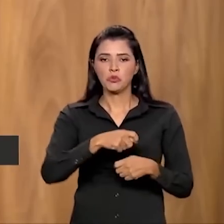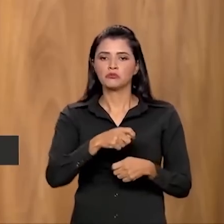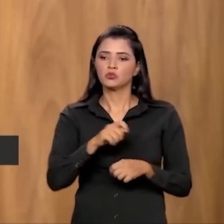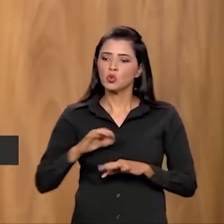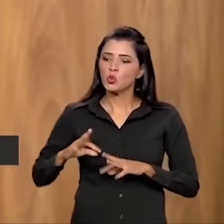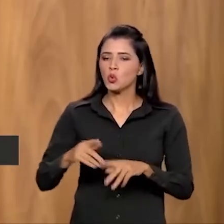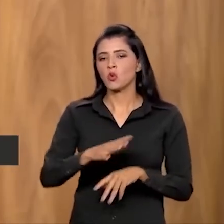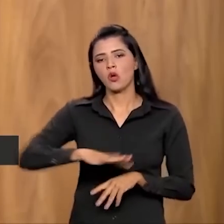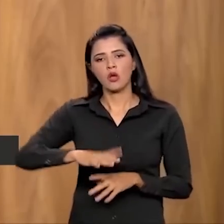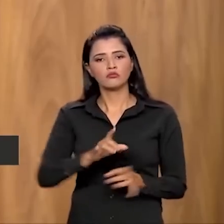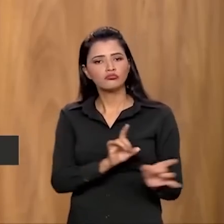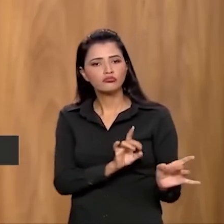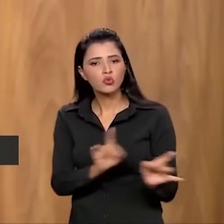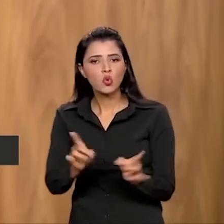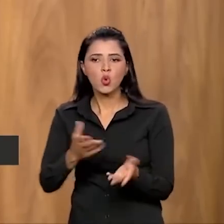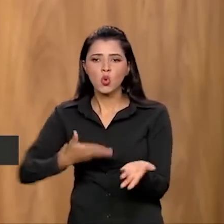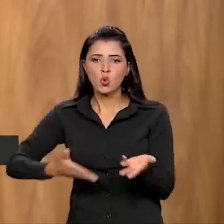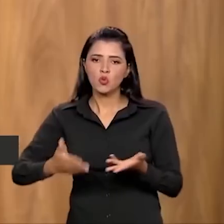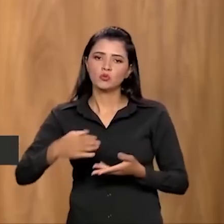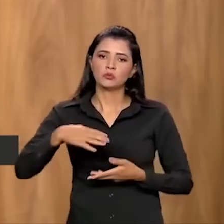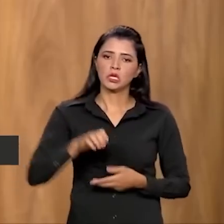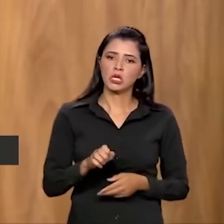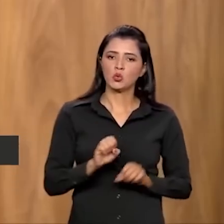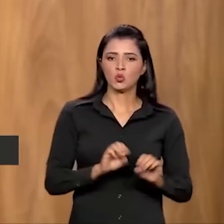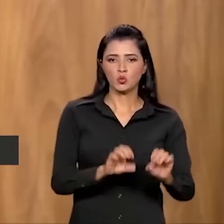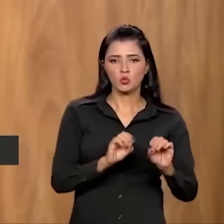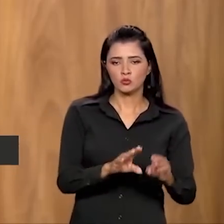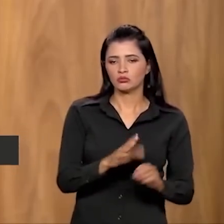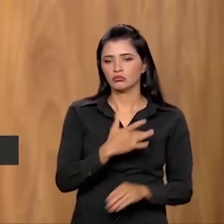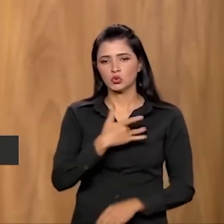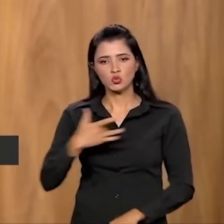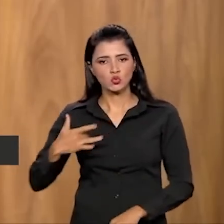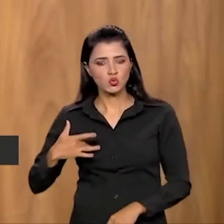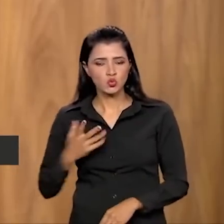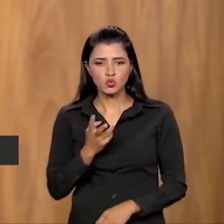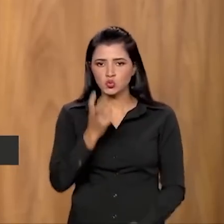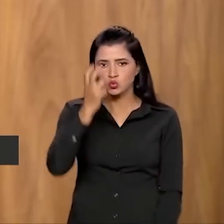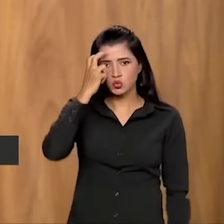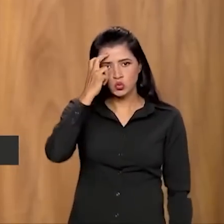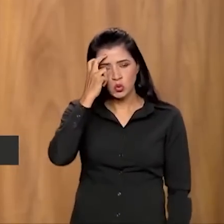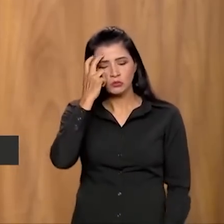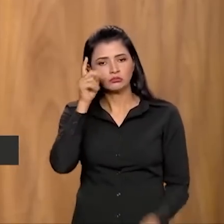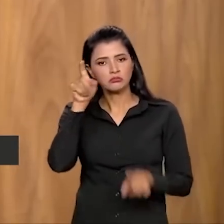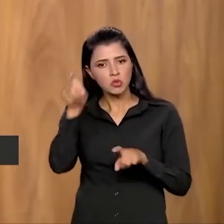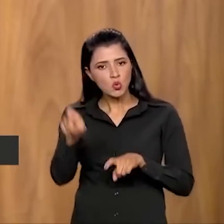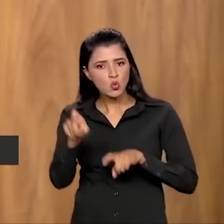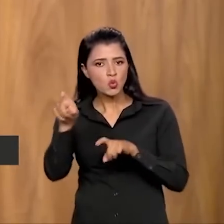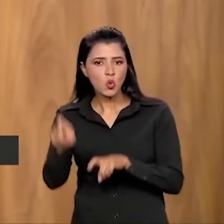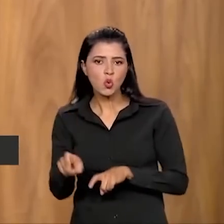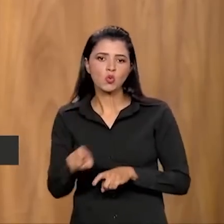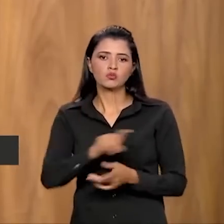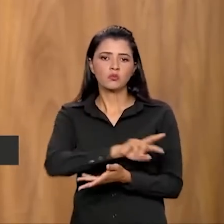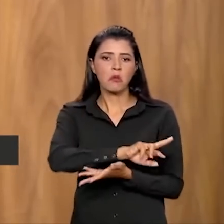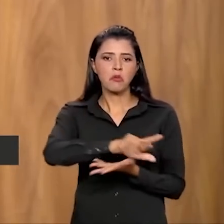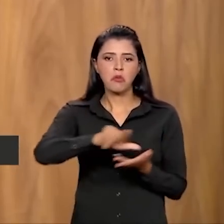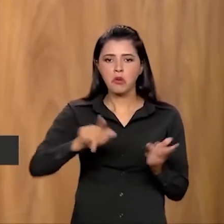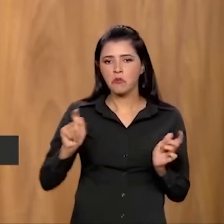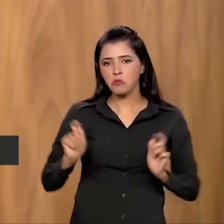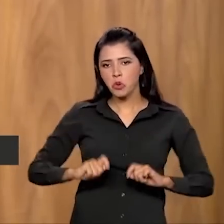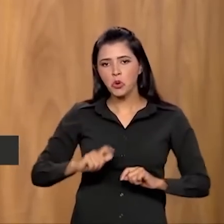áreas do comércio, a educação, a saúde, a cultura, a agricultura, e que